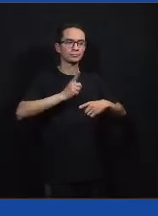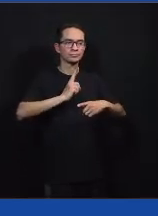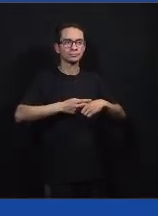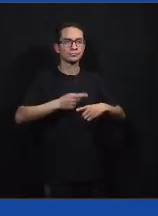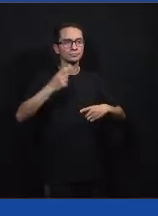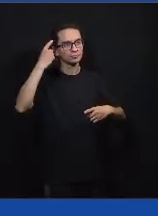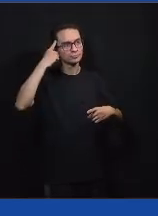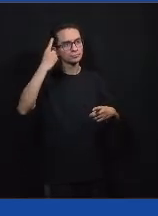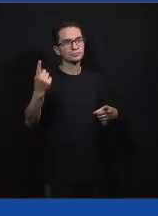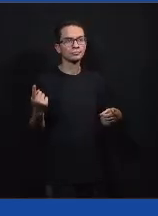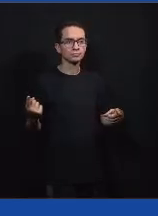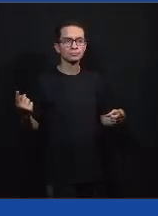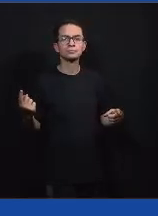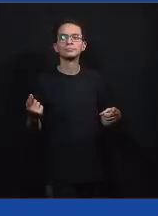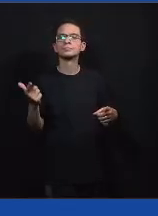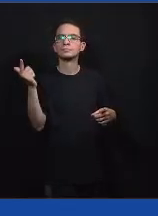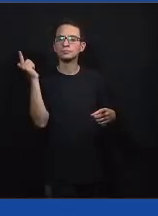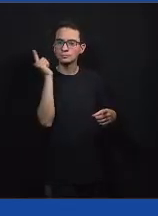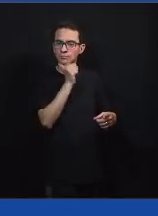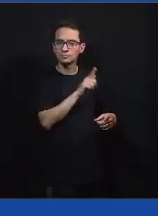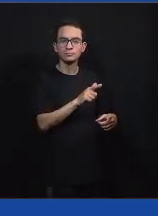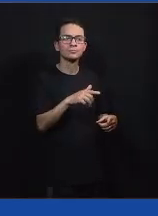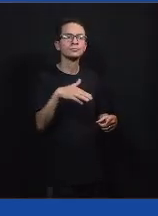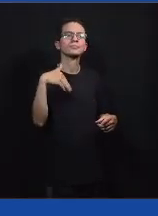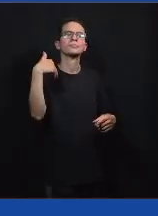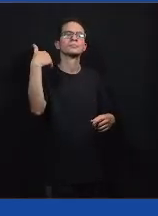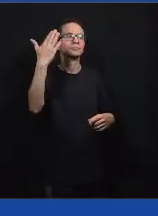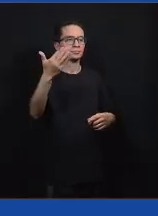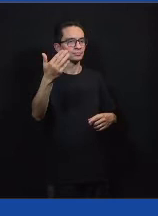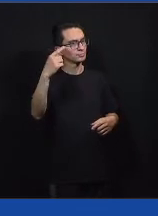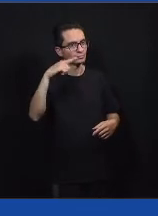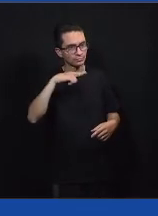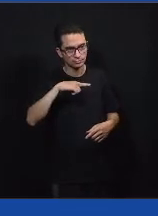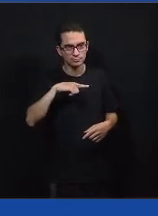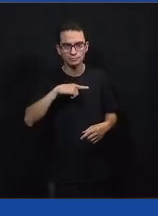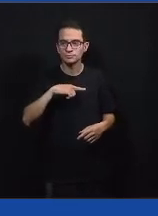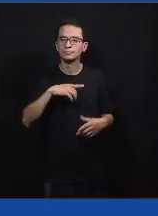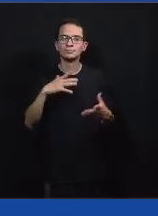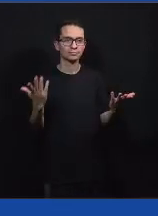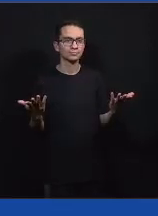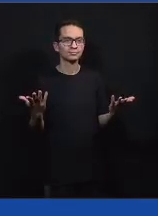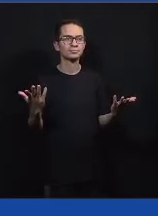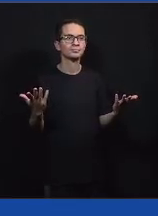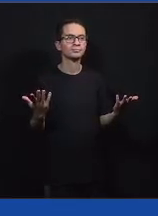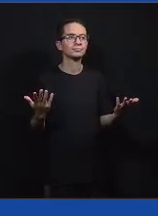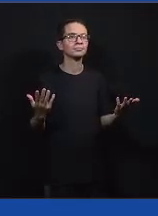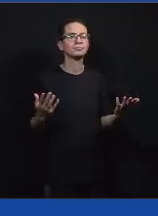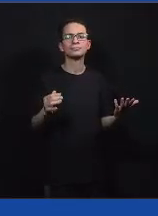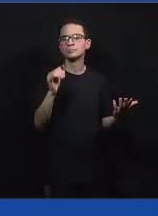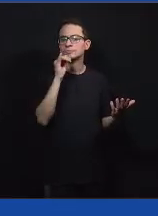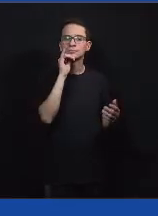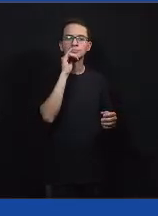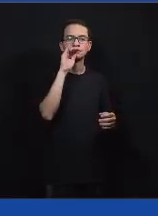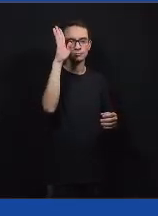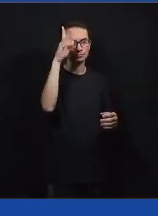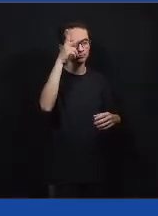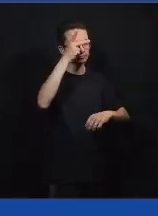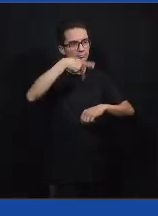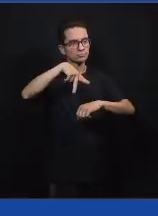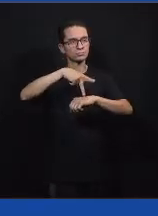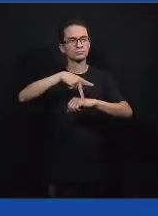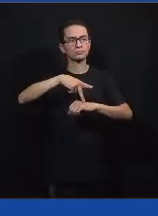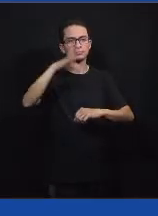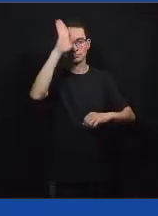não é é uma coisa a ser melhorada ainda não só em Votorantim é claro mas no país então